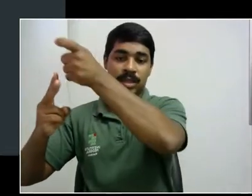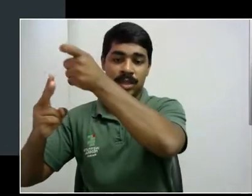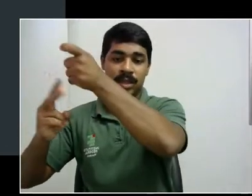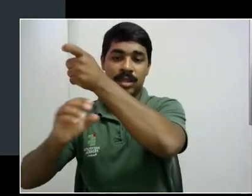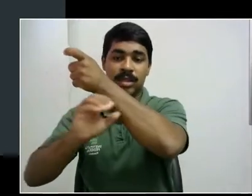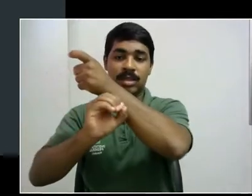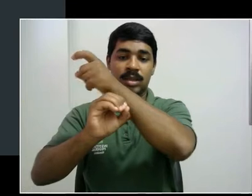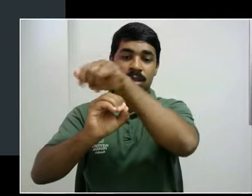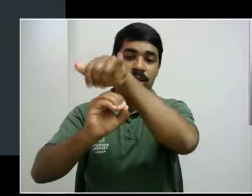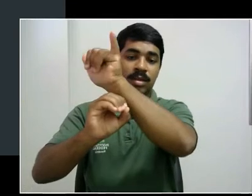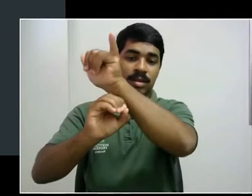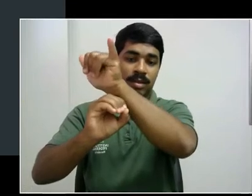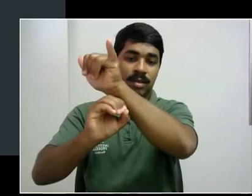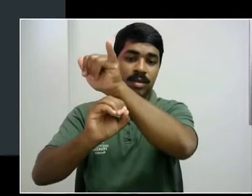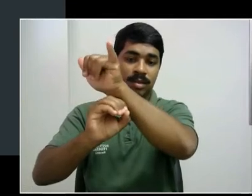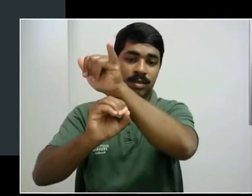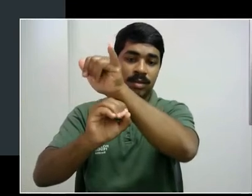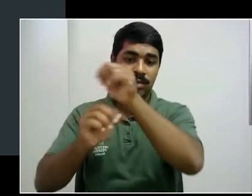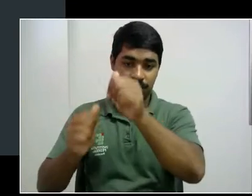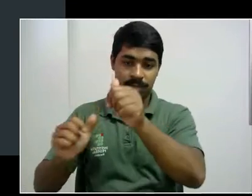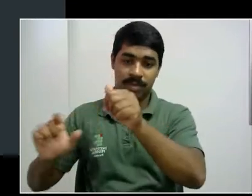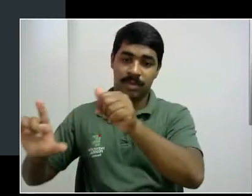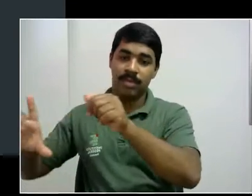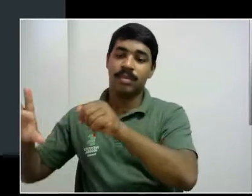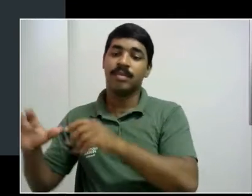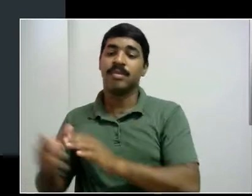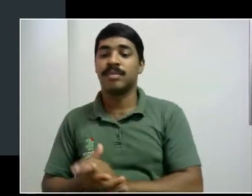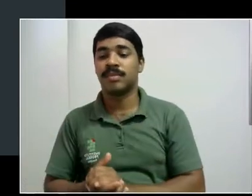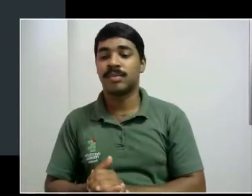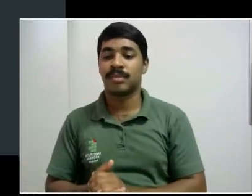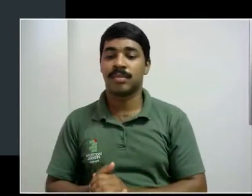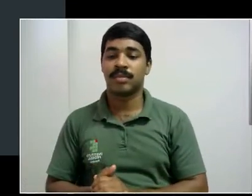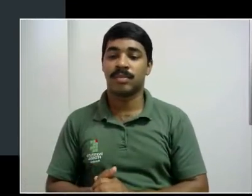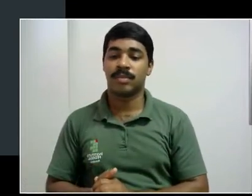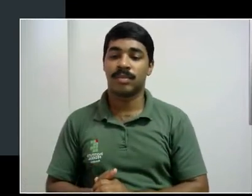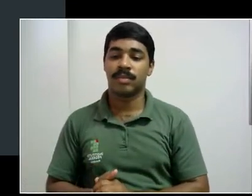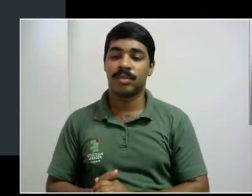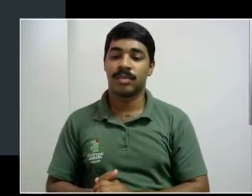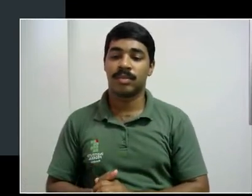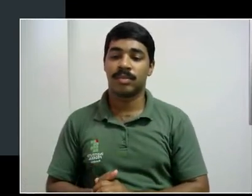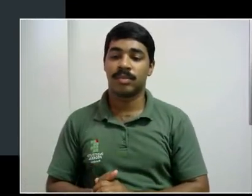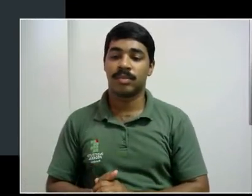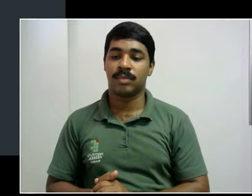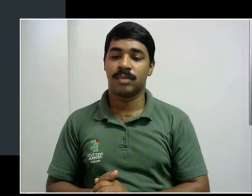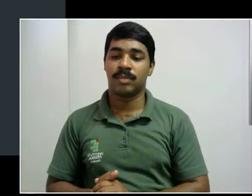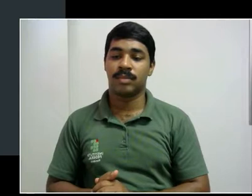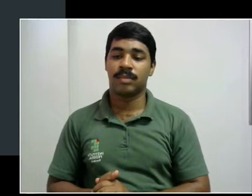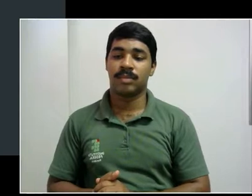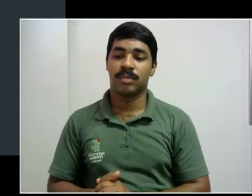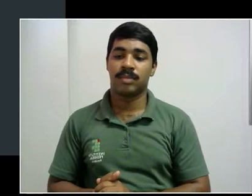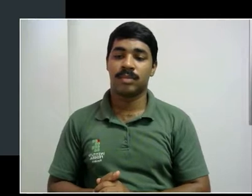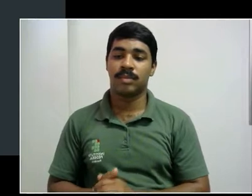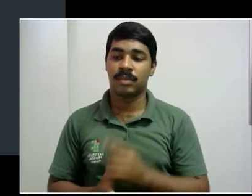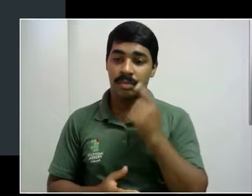o y vale 0. Tá? Então, ó, que foi o que aconteceu, né, no nosso gráfico anterior